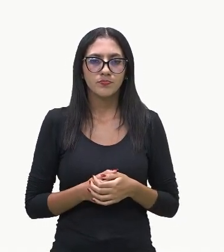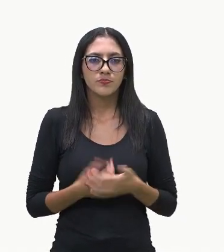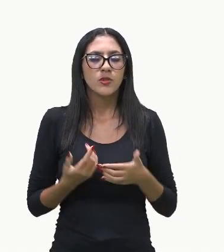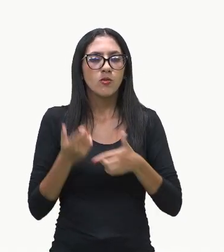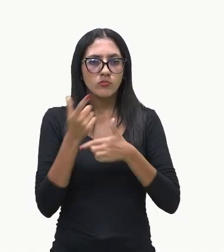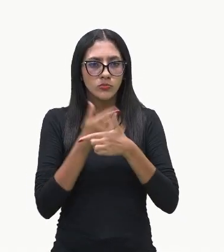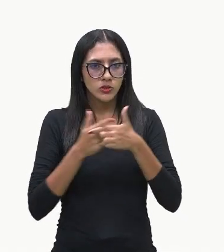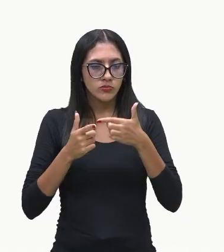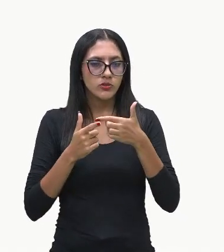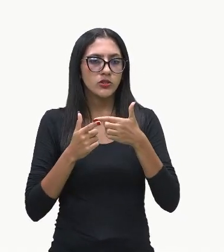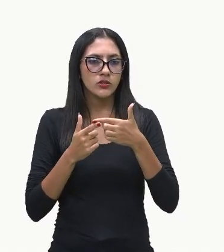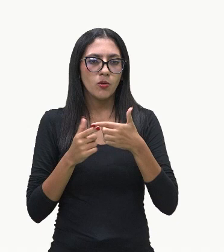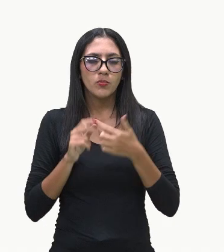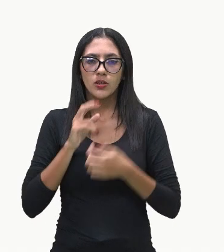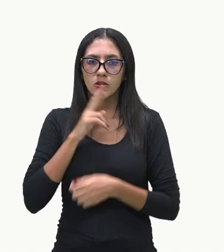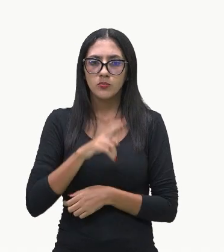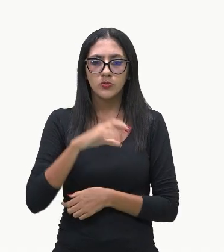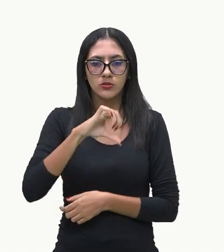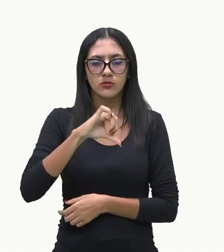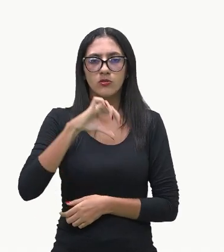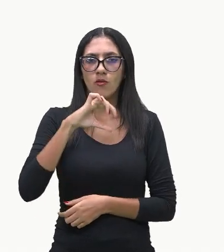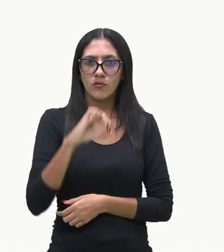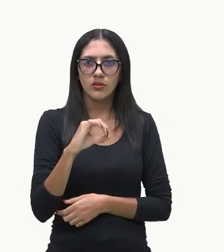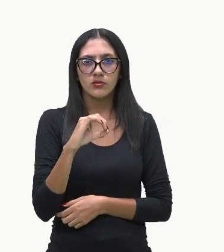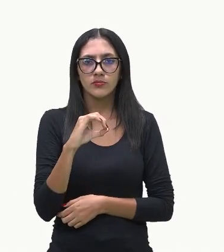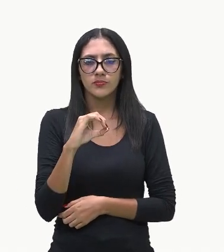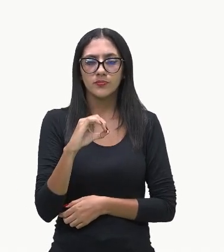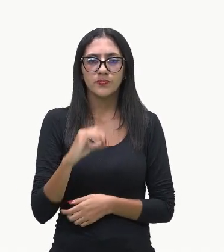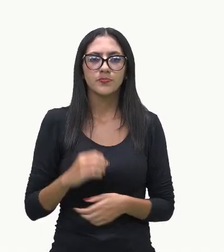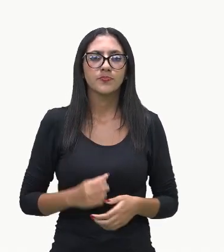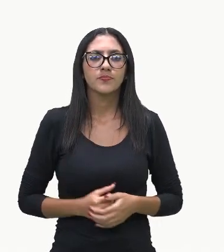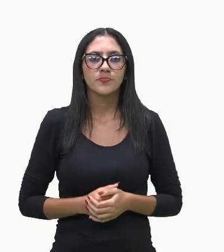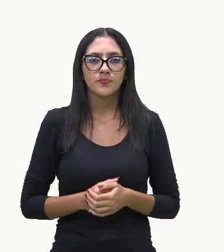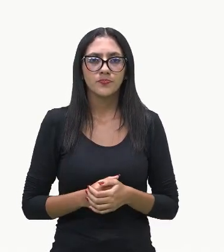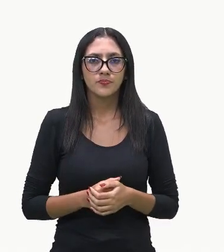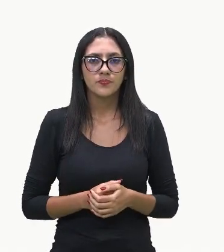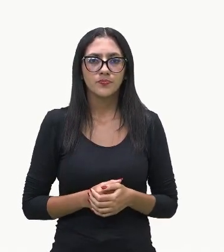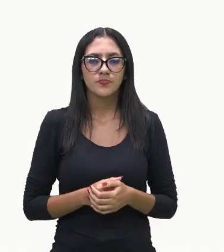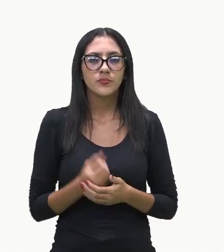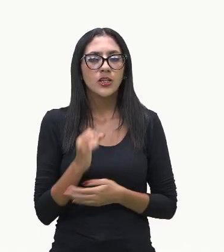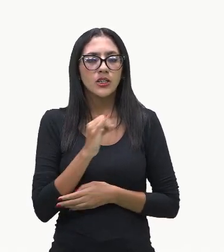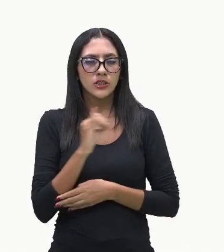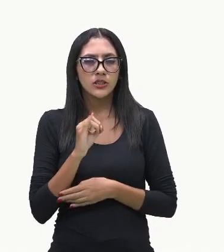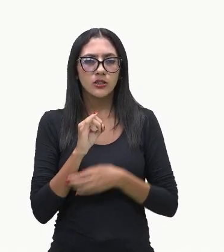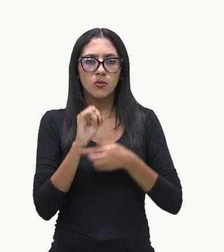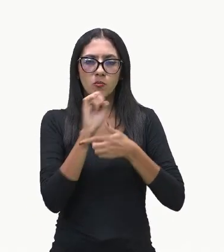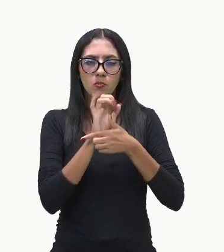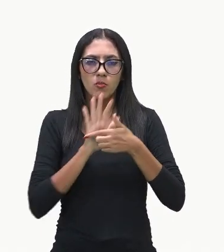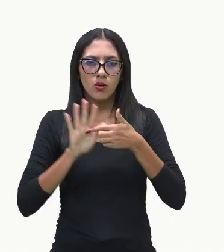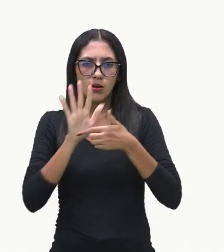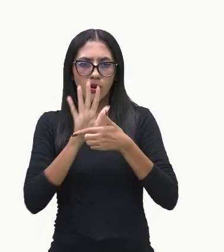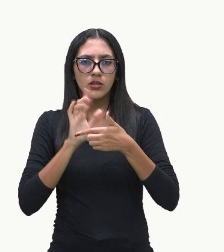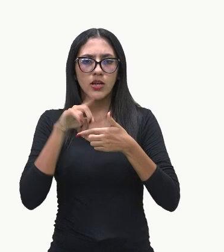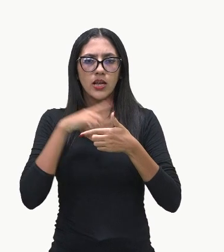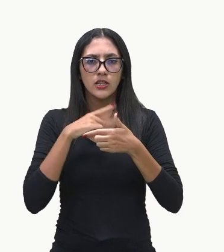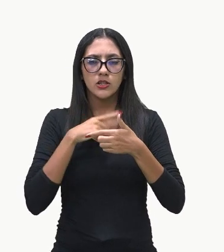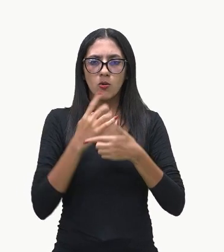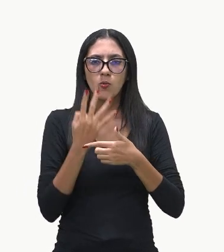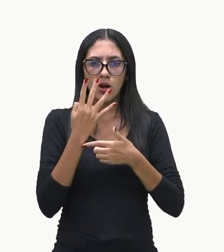360 dividido para 4, nós teremos 90. Se o nosso polígono tem 4 lados, quem ele